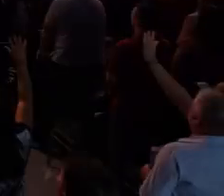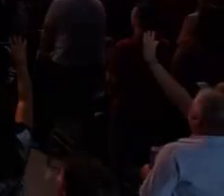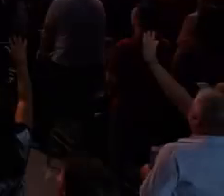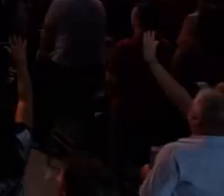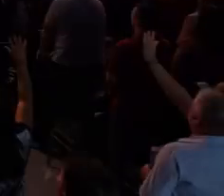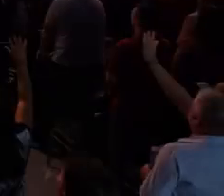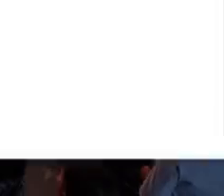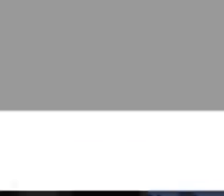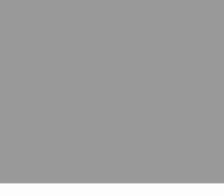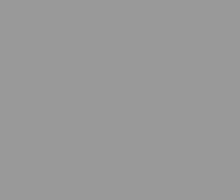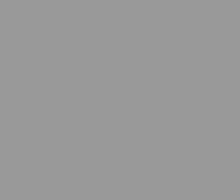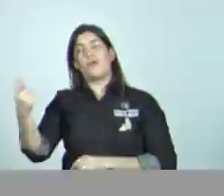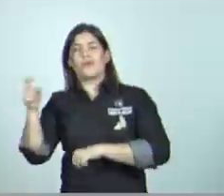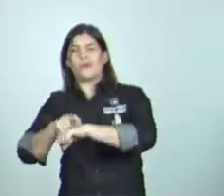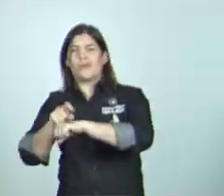é